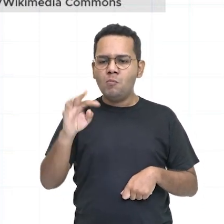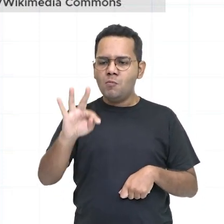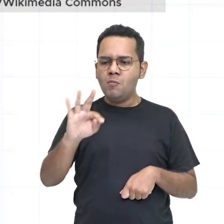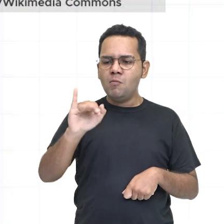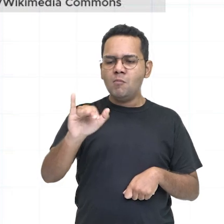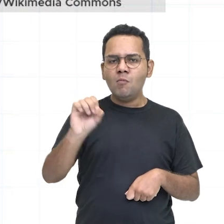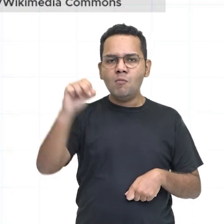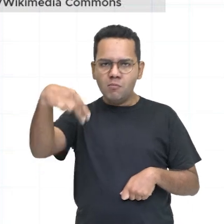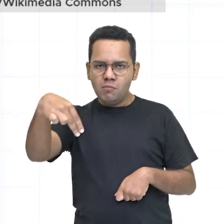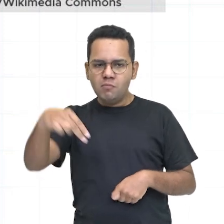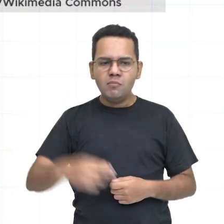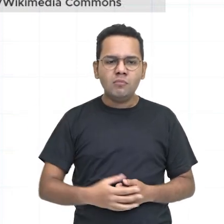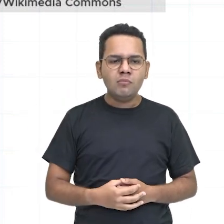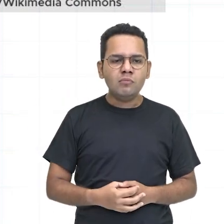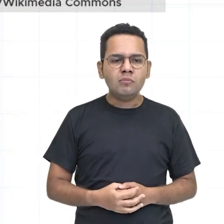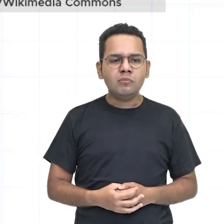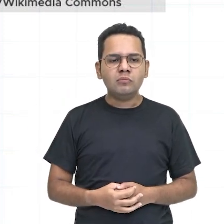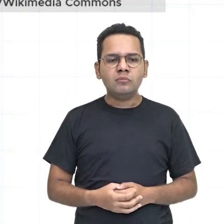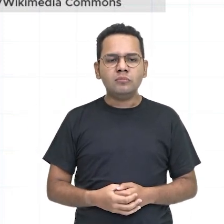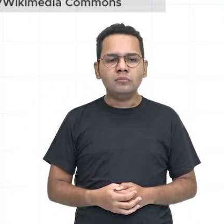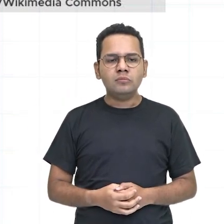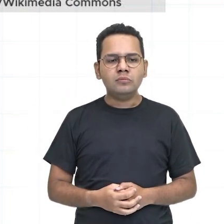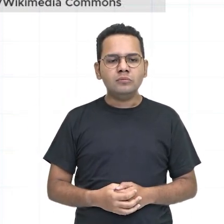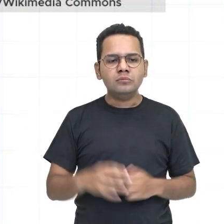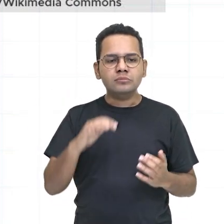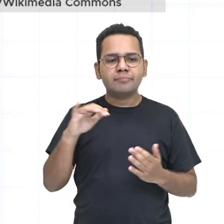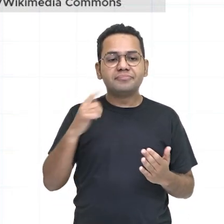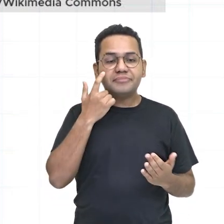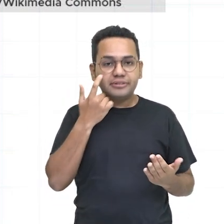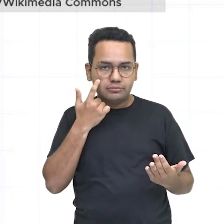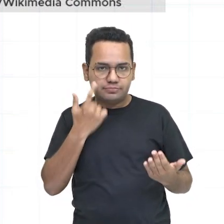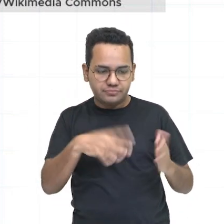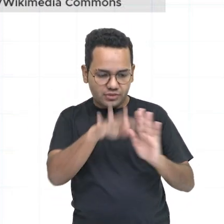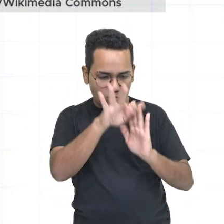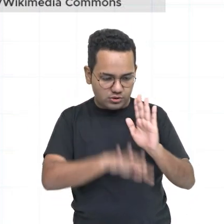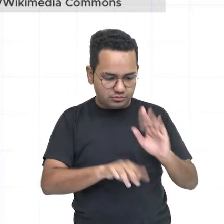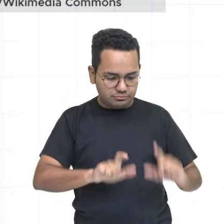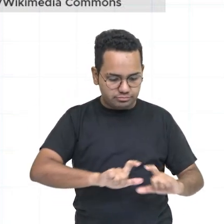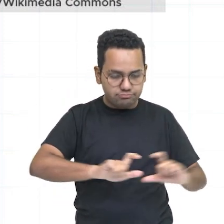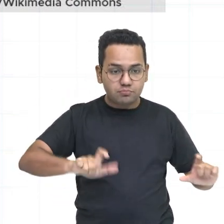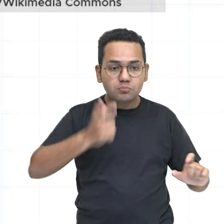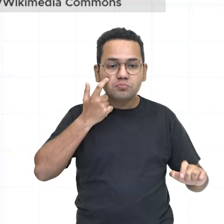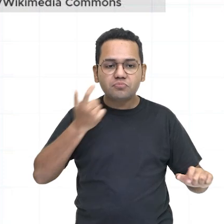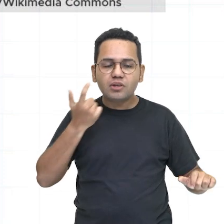E falando nisso, eu já tenho aqui, olha essa palavra, ó,